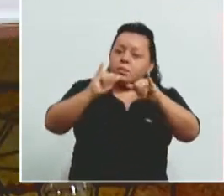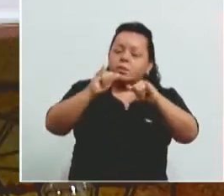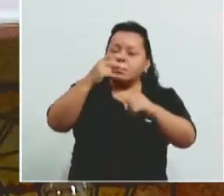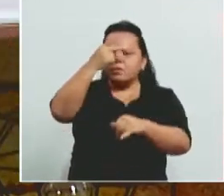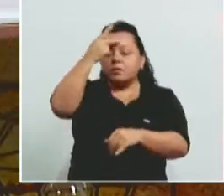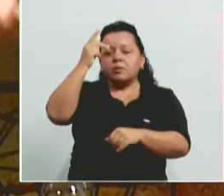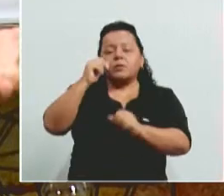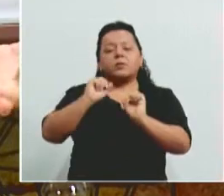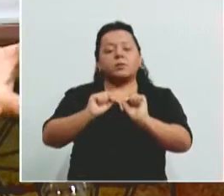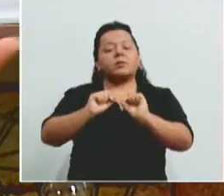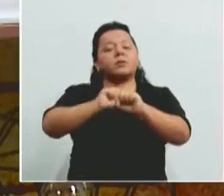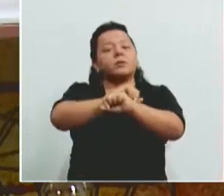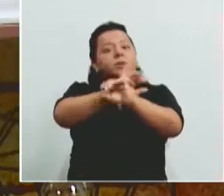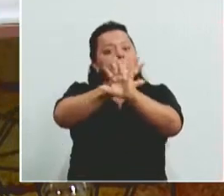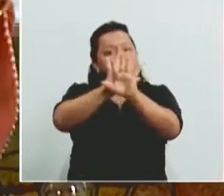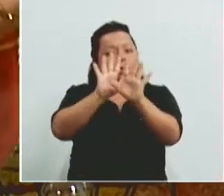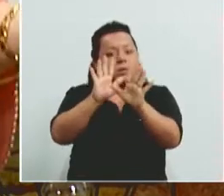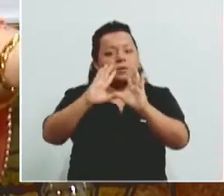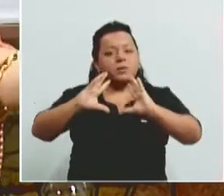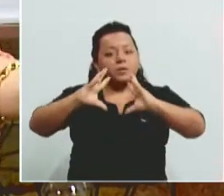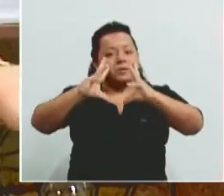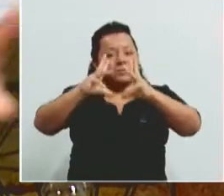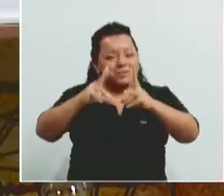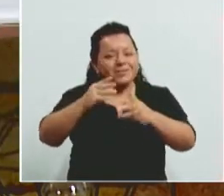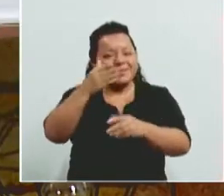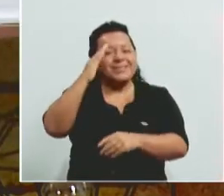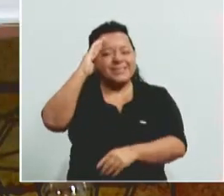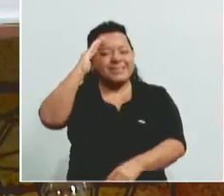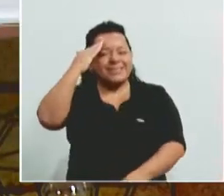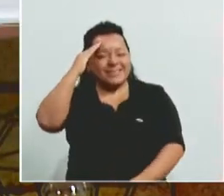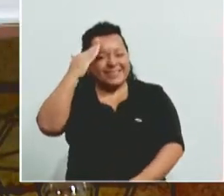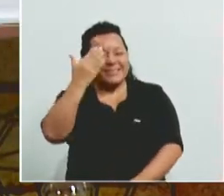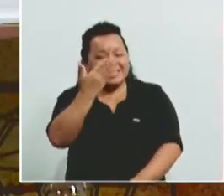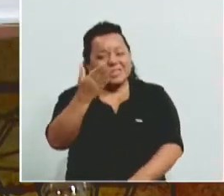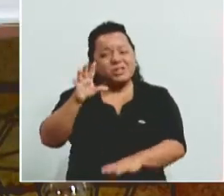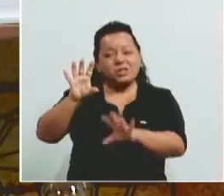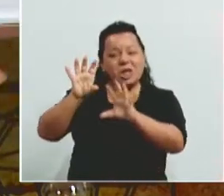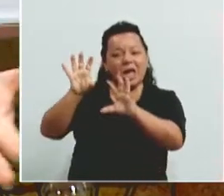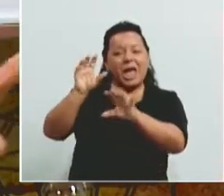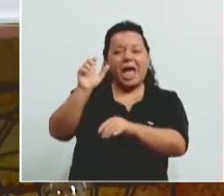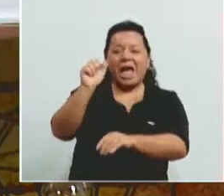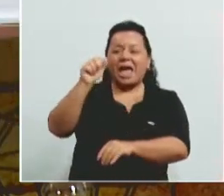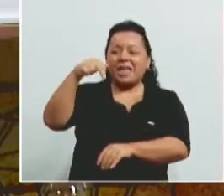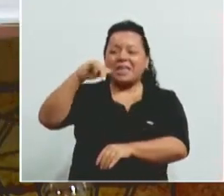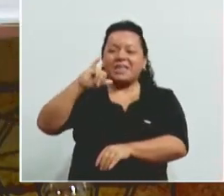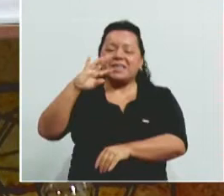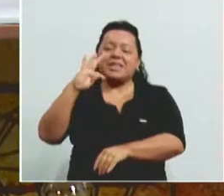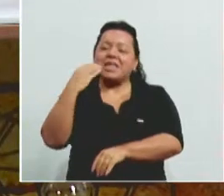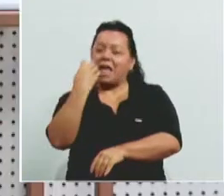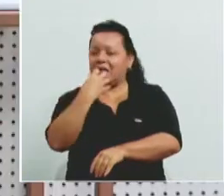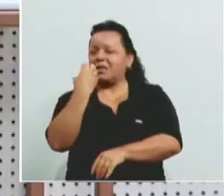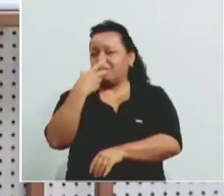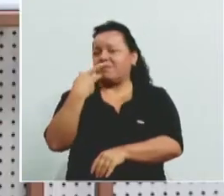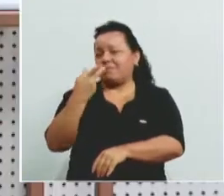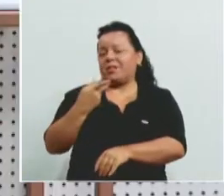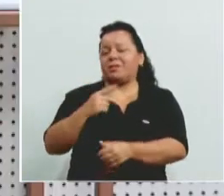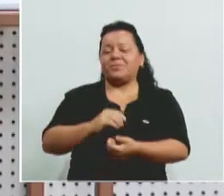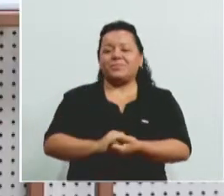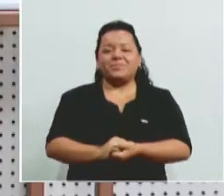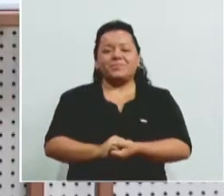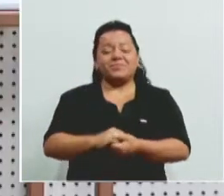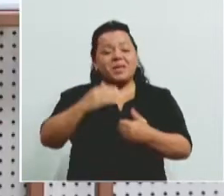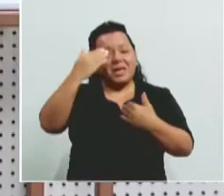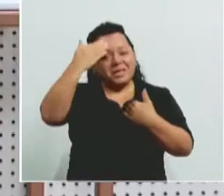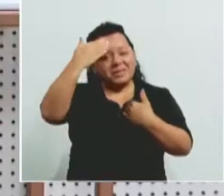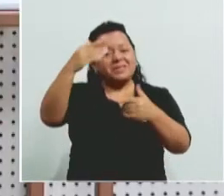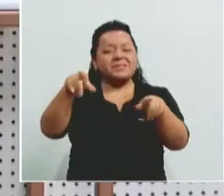para que todos entendam, do jeito que a Anitta falou, tá bom? E muito obrigada pelo convite. Obrigada. Agradecer